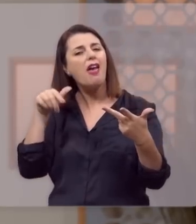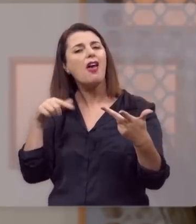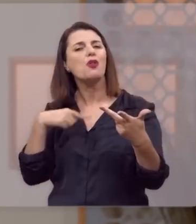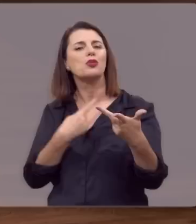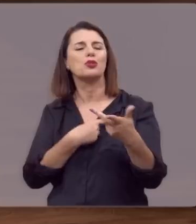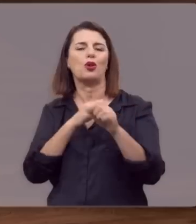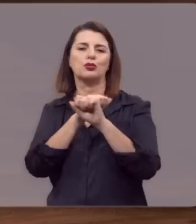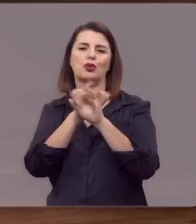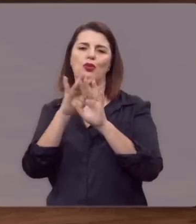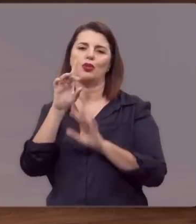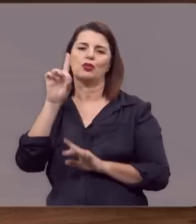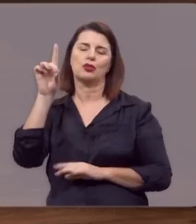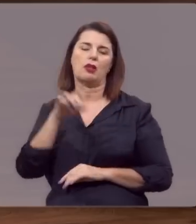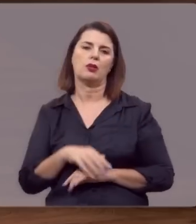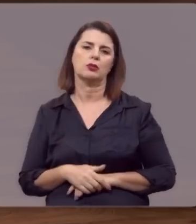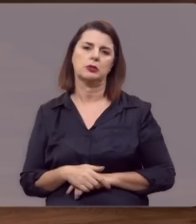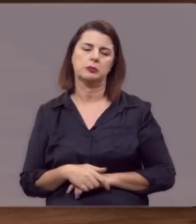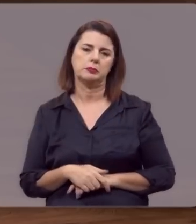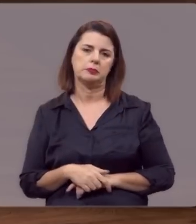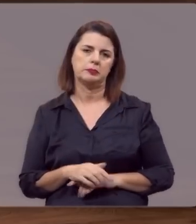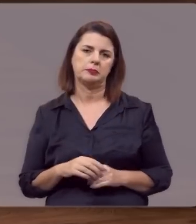Redentor.